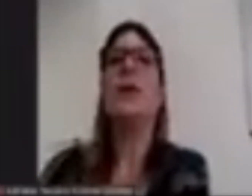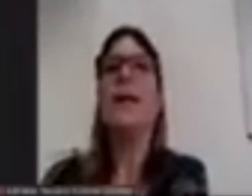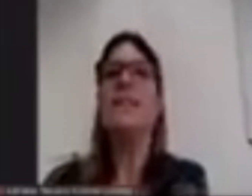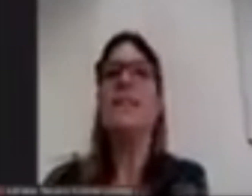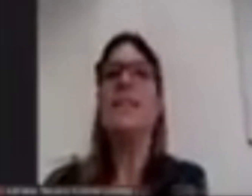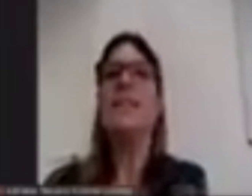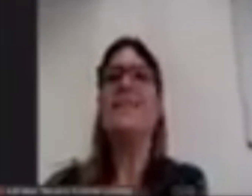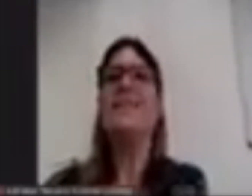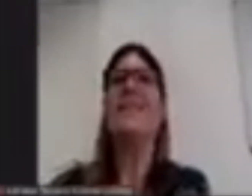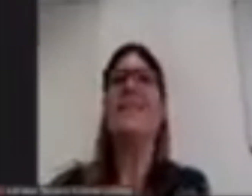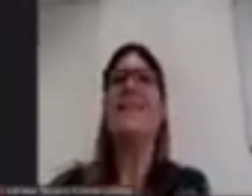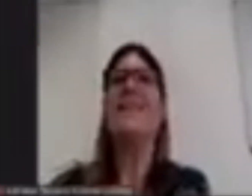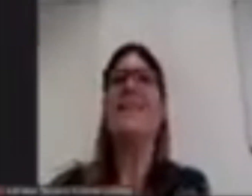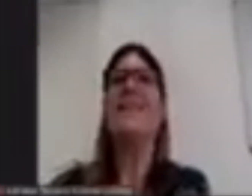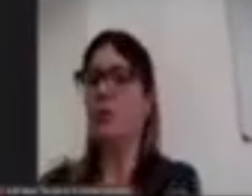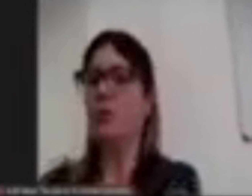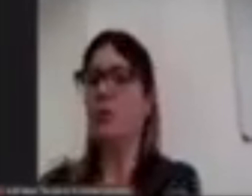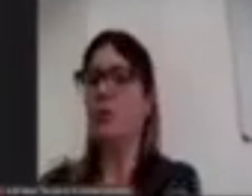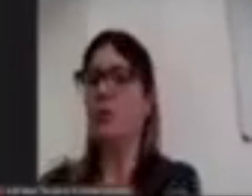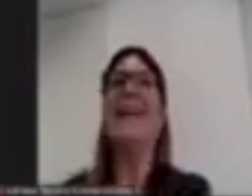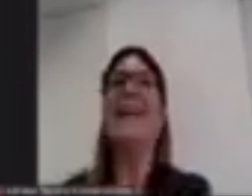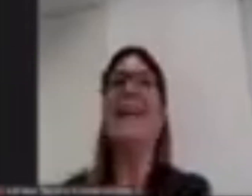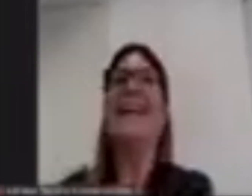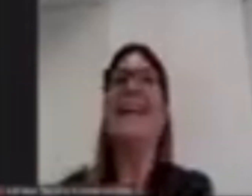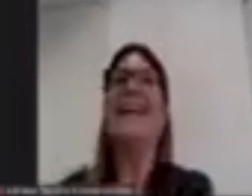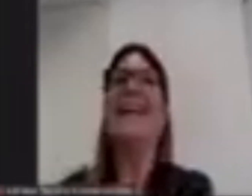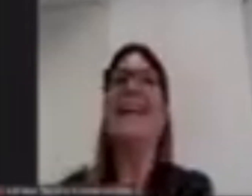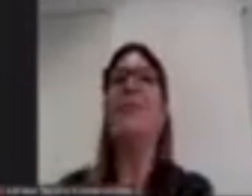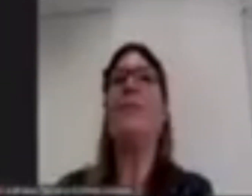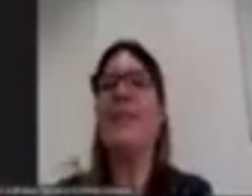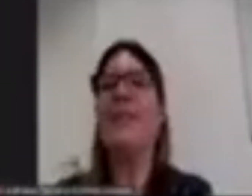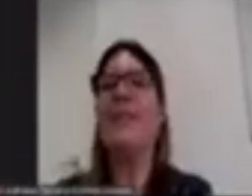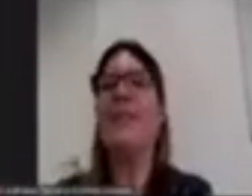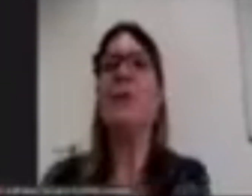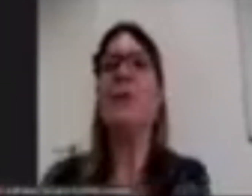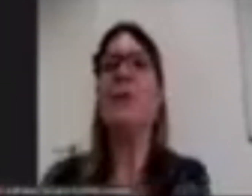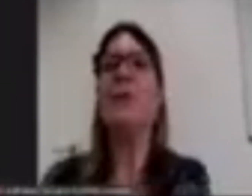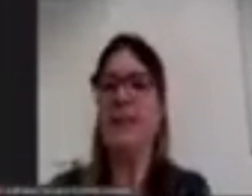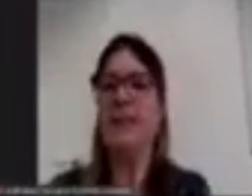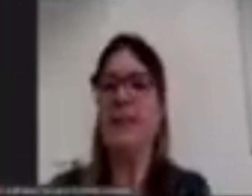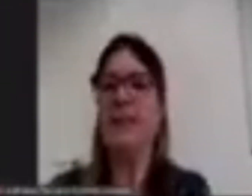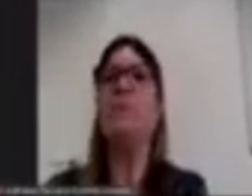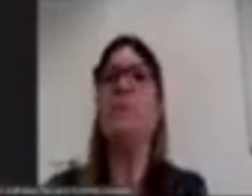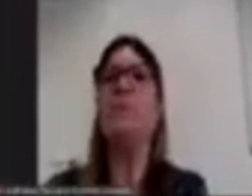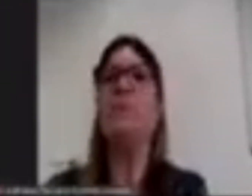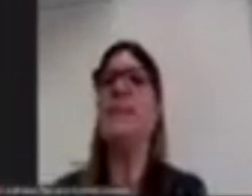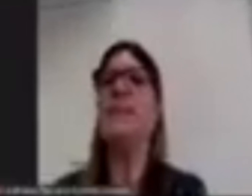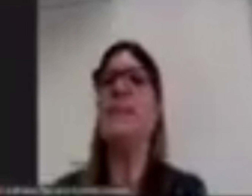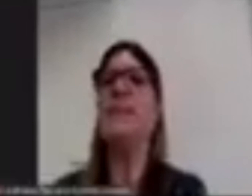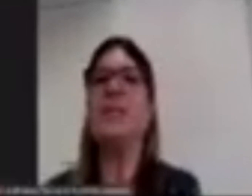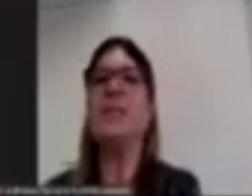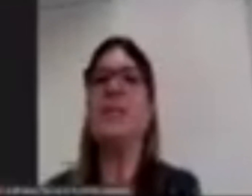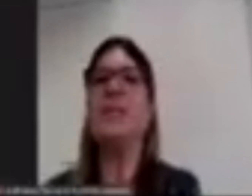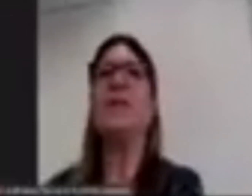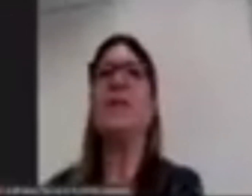Boa tarde, já estamos no ar, né? Sejam muito bem-vindos. Meu nome é Adriana,